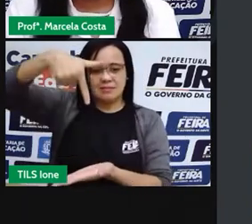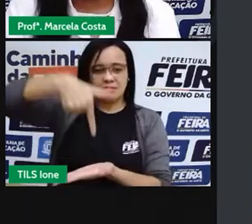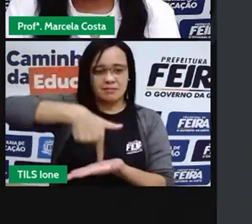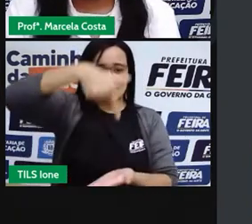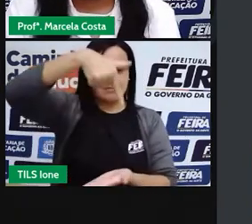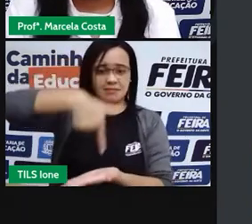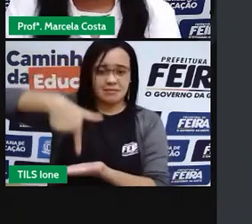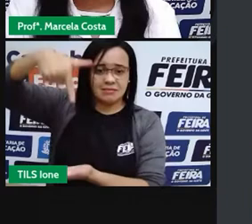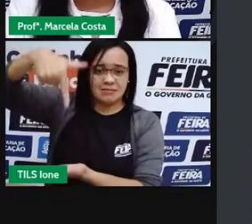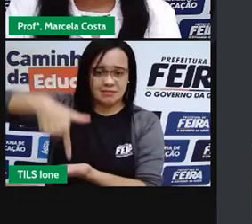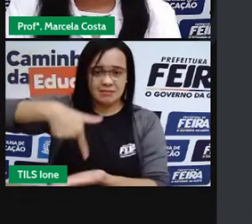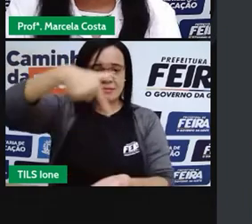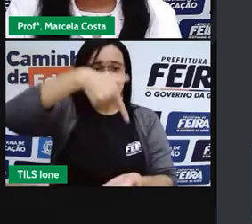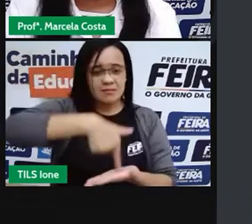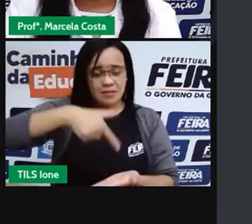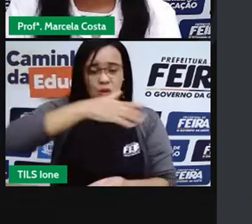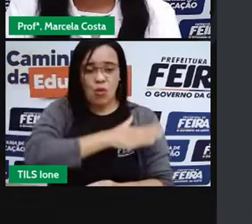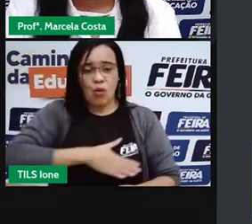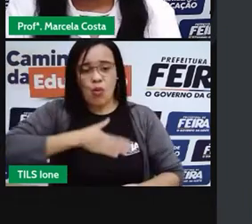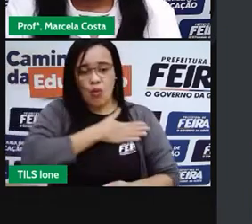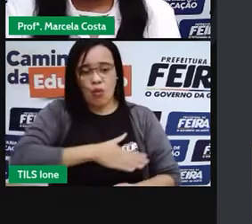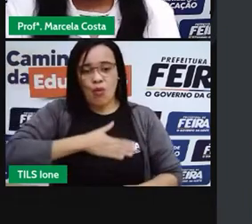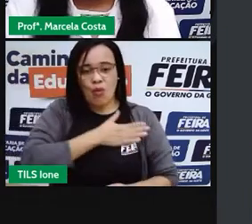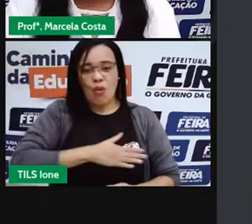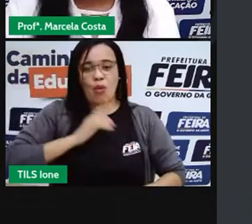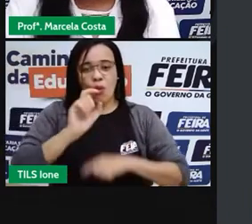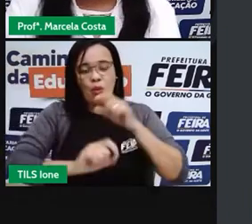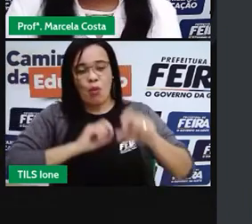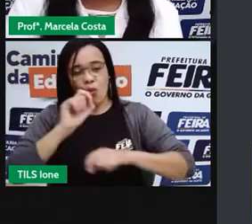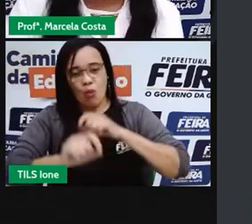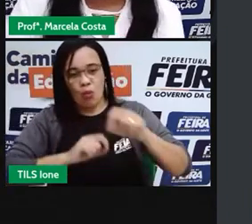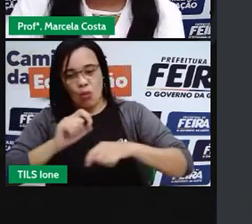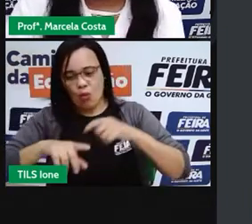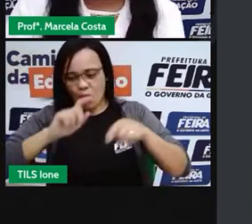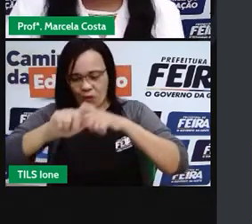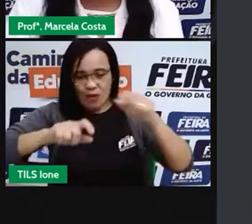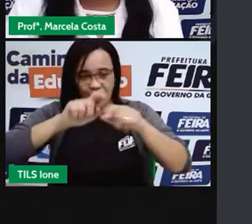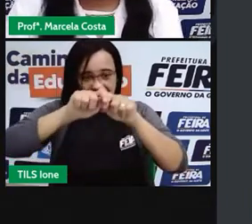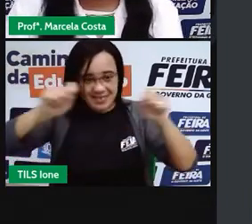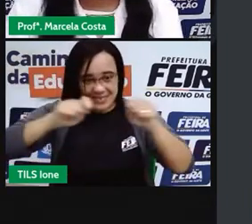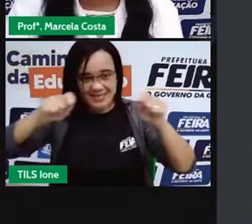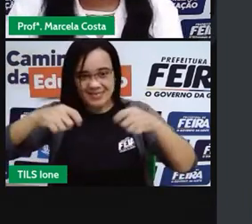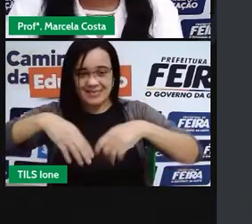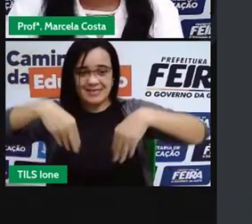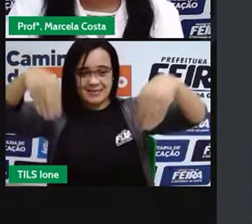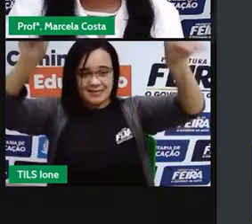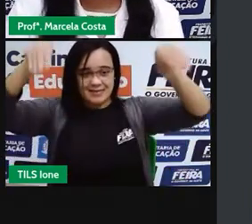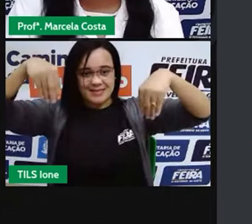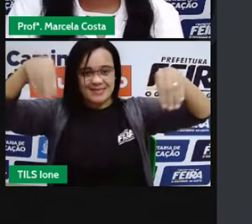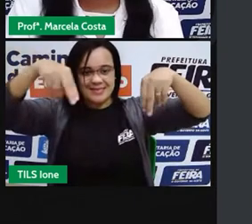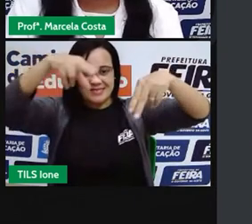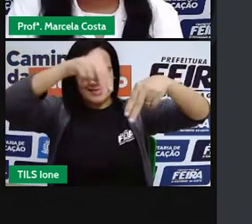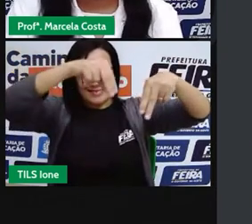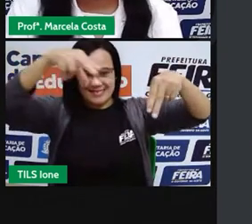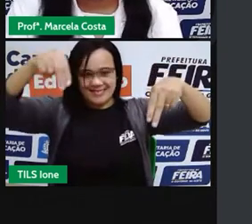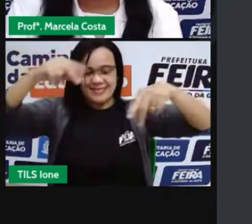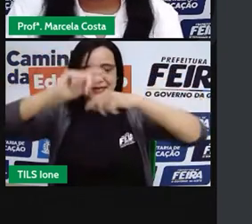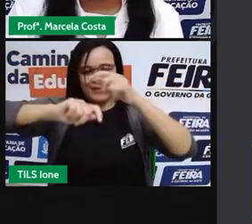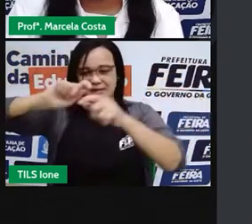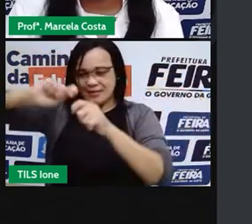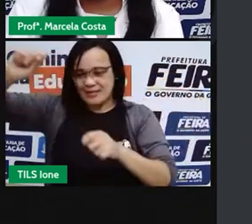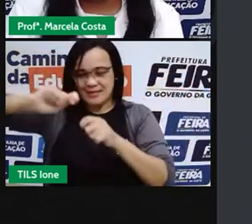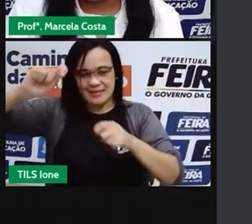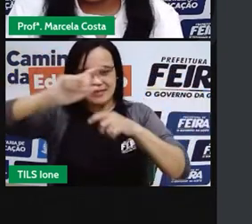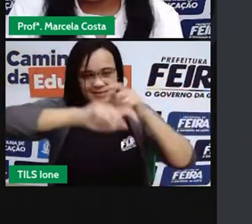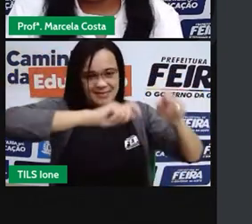A lenda gosta de dar nós nas roupas penduradas no varal. Só não gosta quando